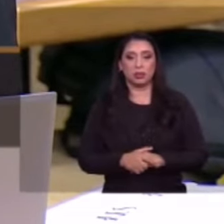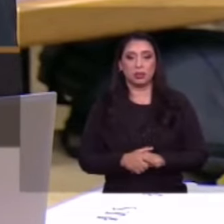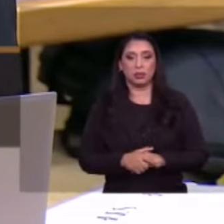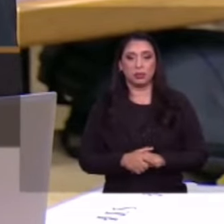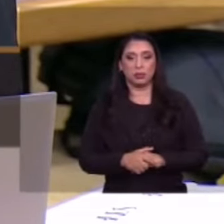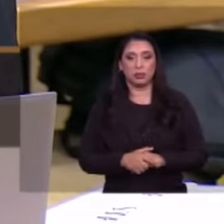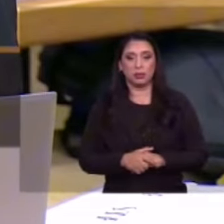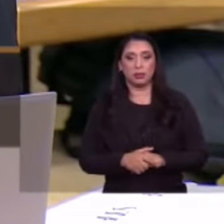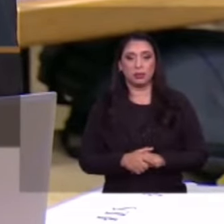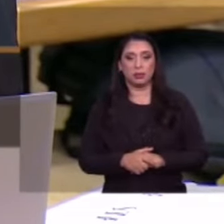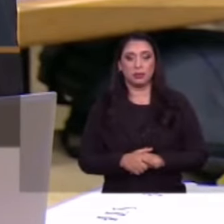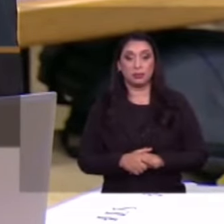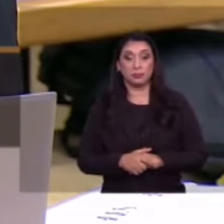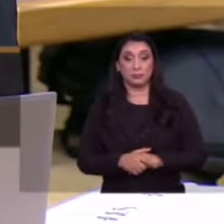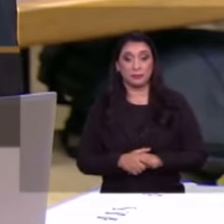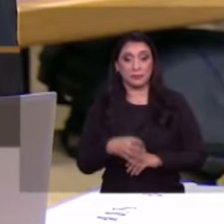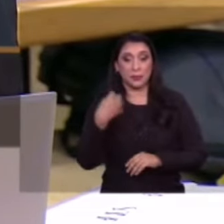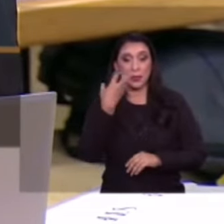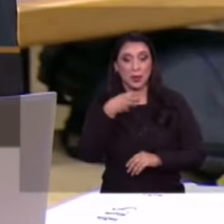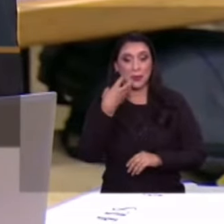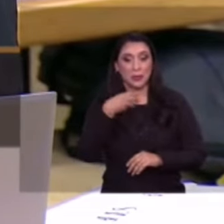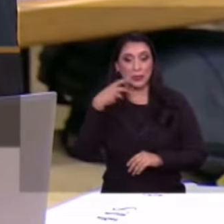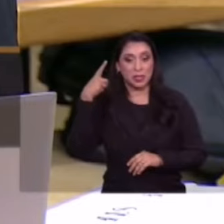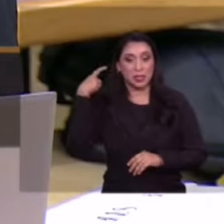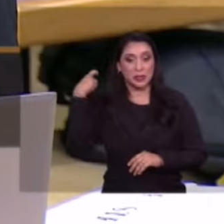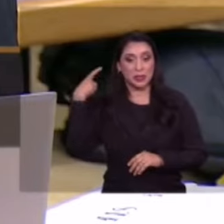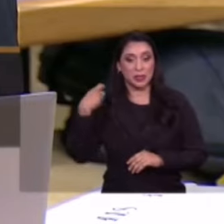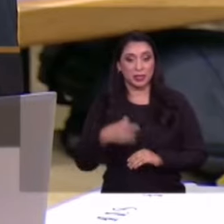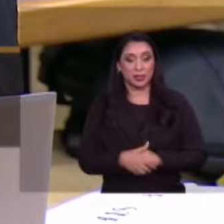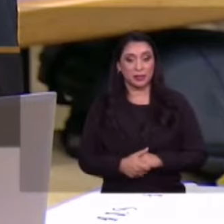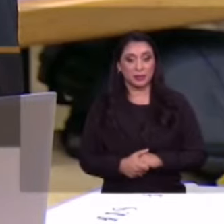não alcança. Não.